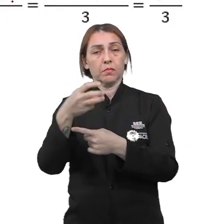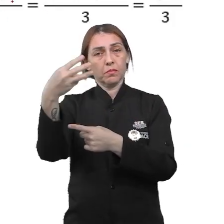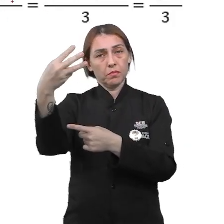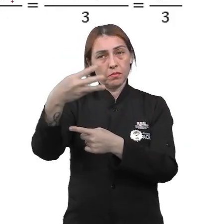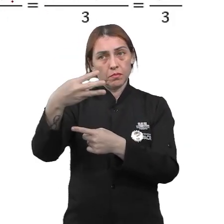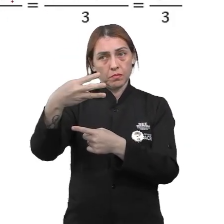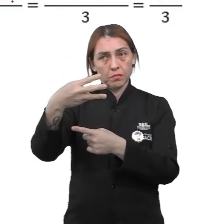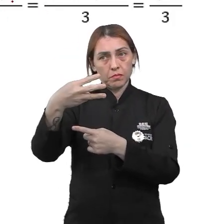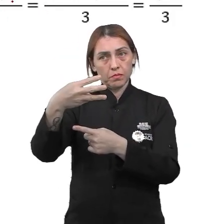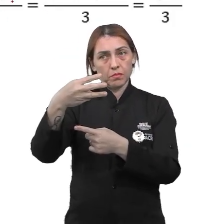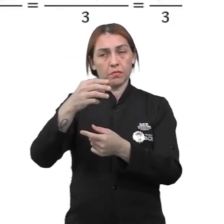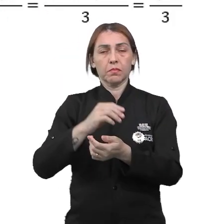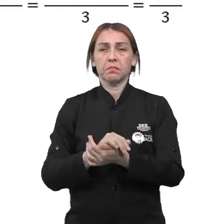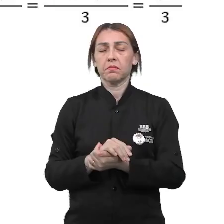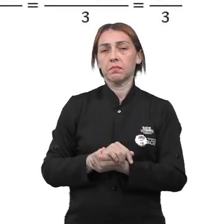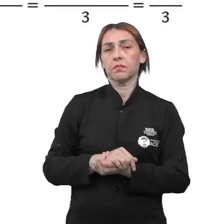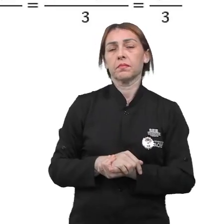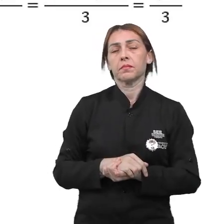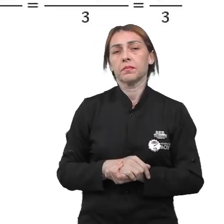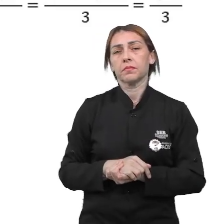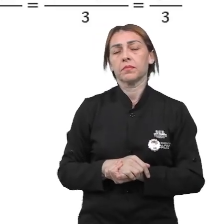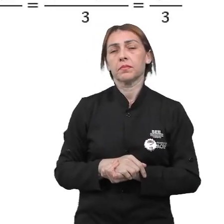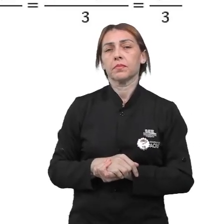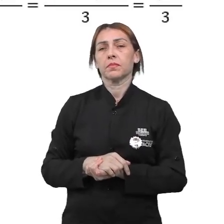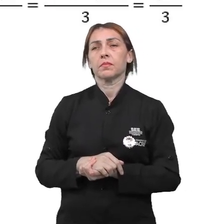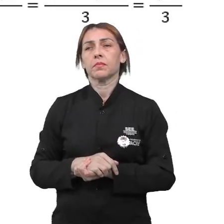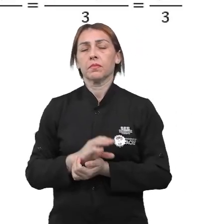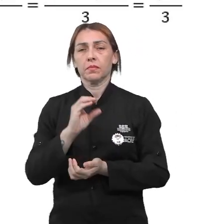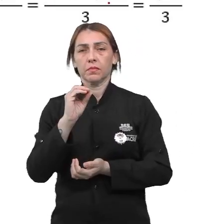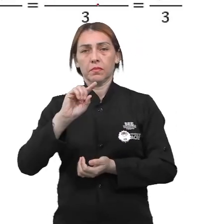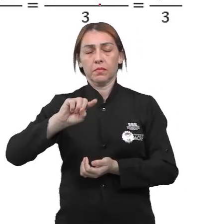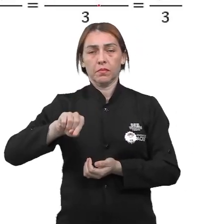cubo vai dar uma bagatela aí, ó, gente, de